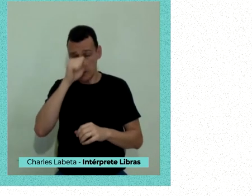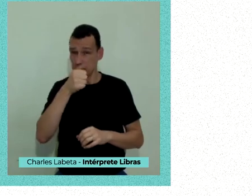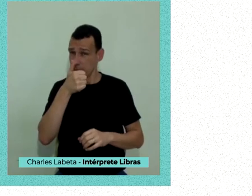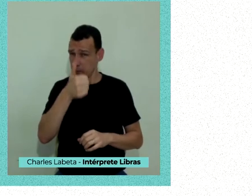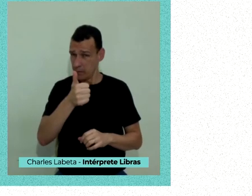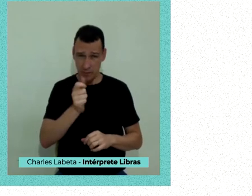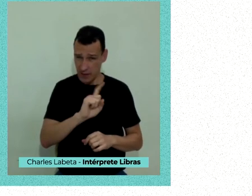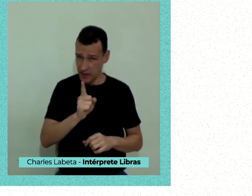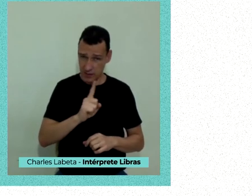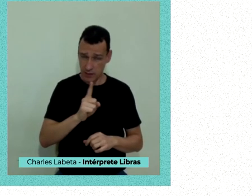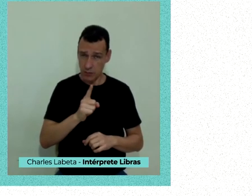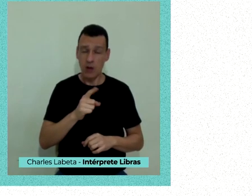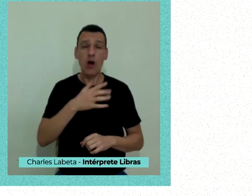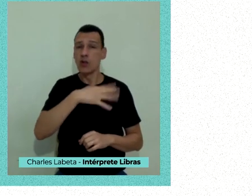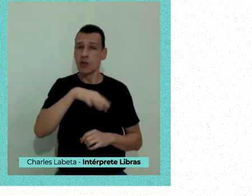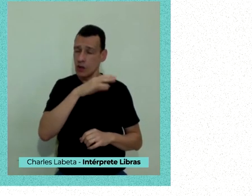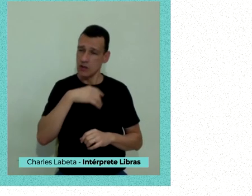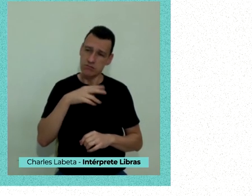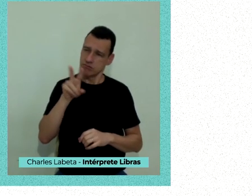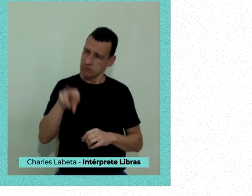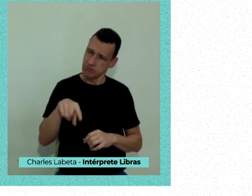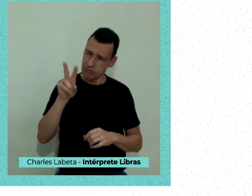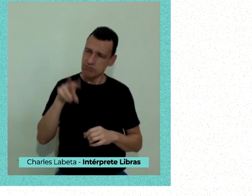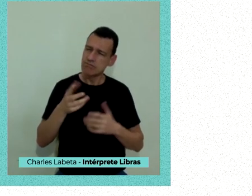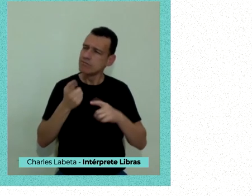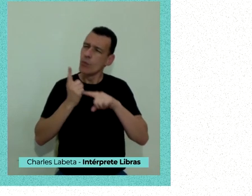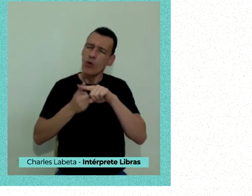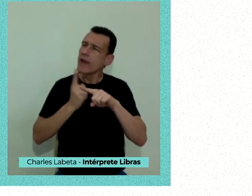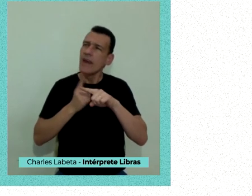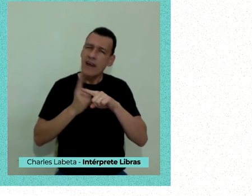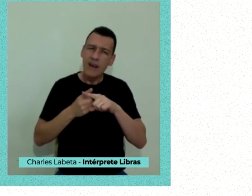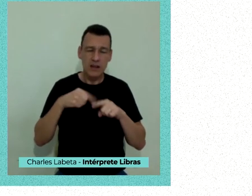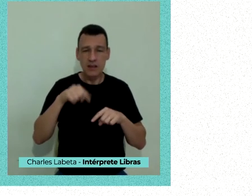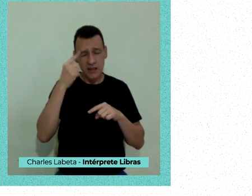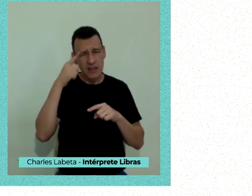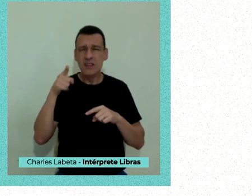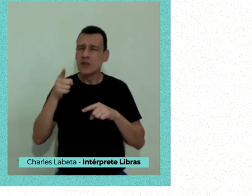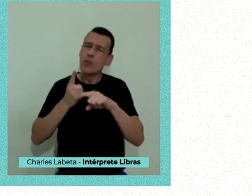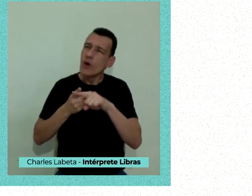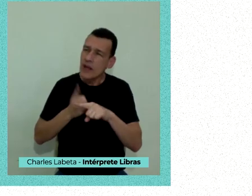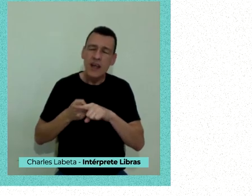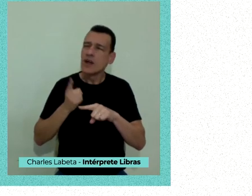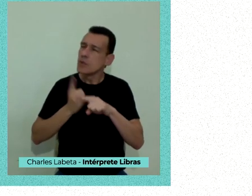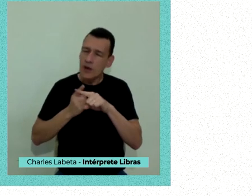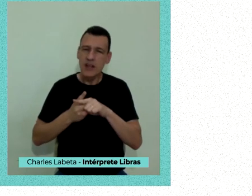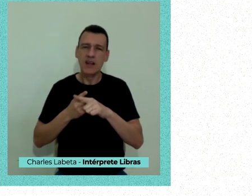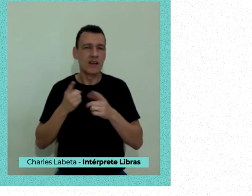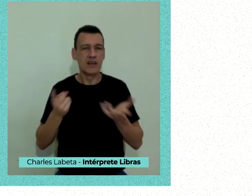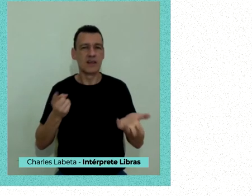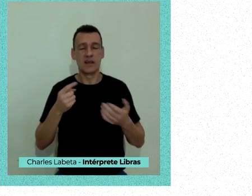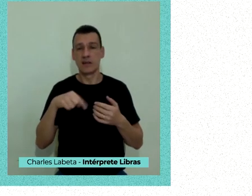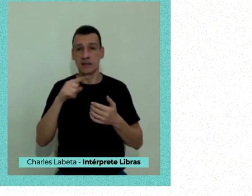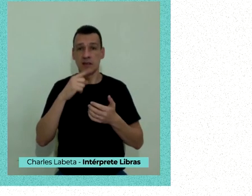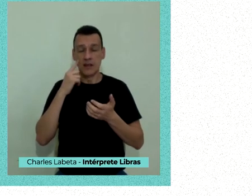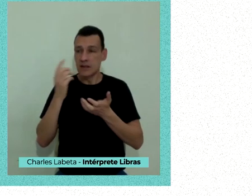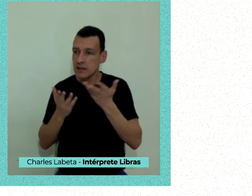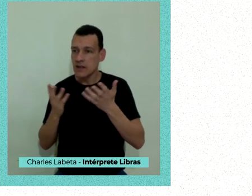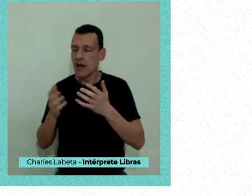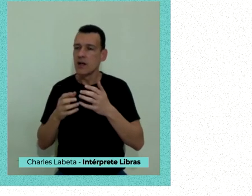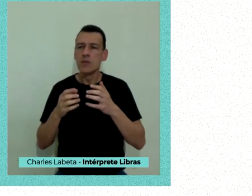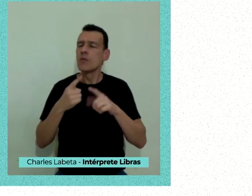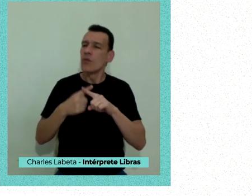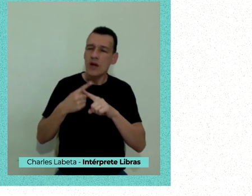vamos diagnosticá-lo ou buscar um diagnóstico. Nós vamos buscar tratar esse aluno e corrigir falhas para